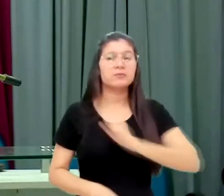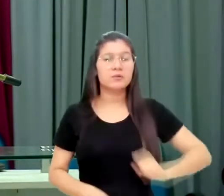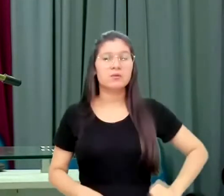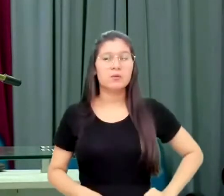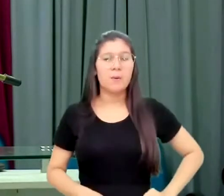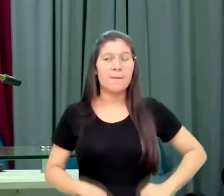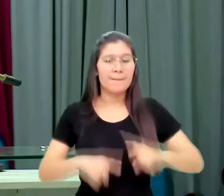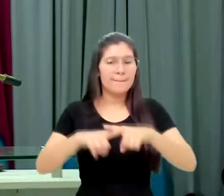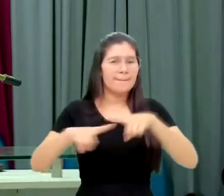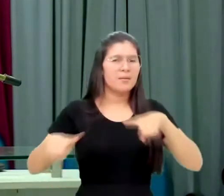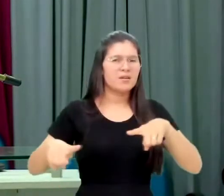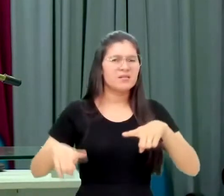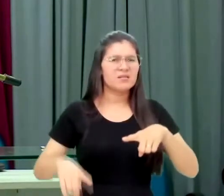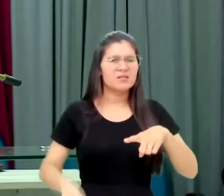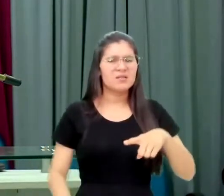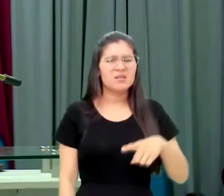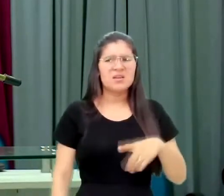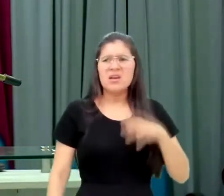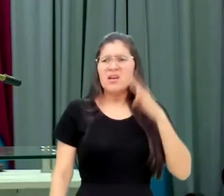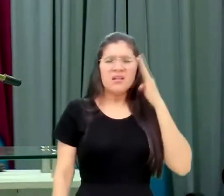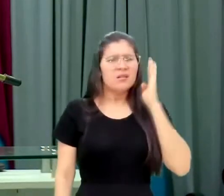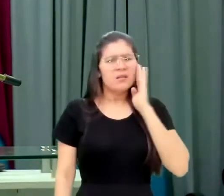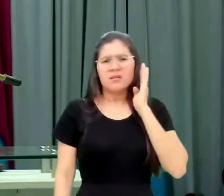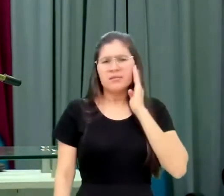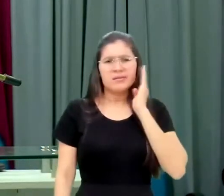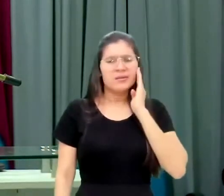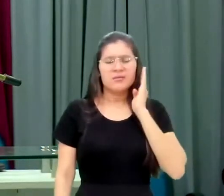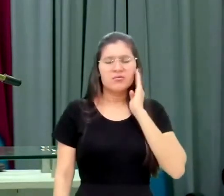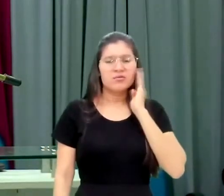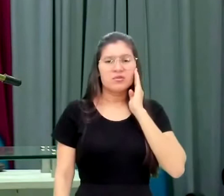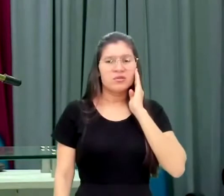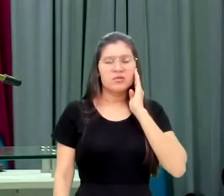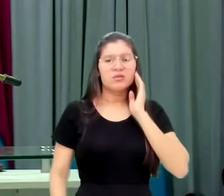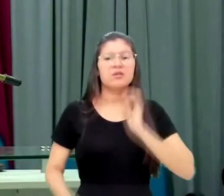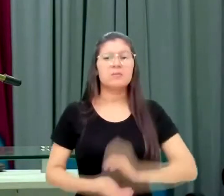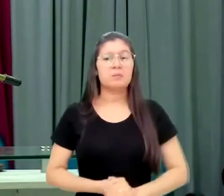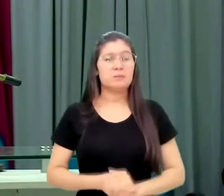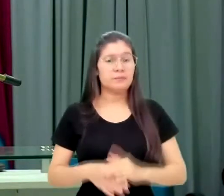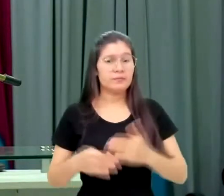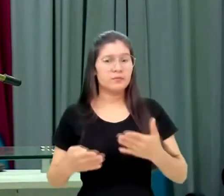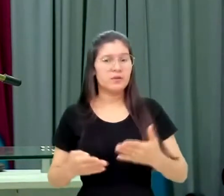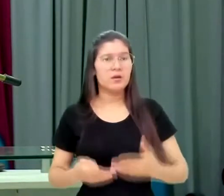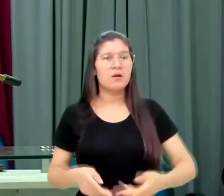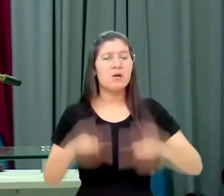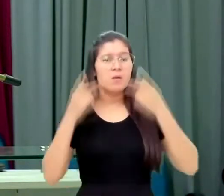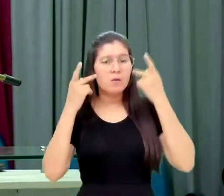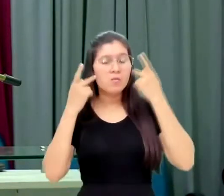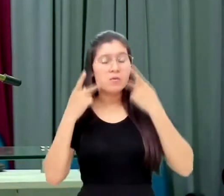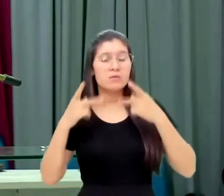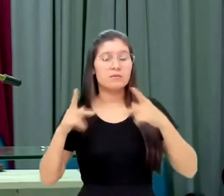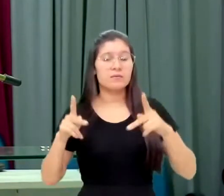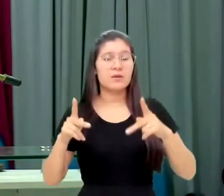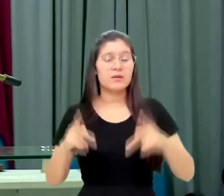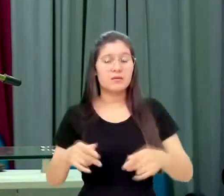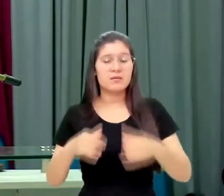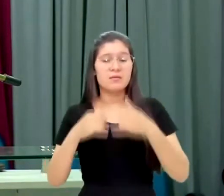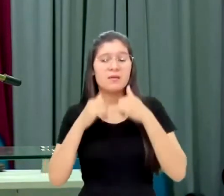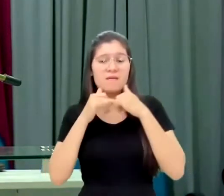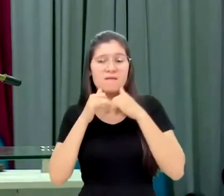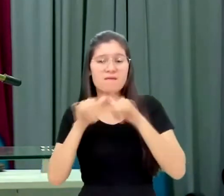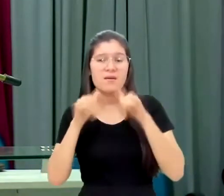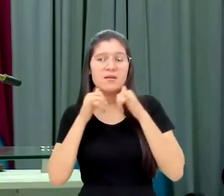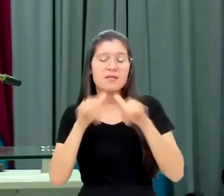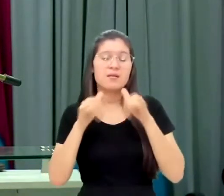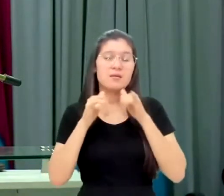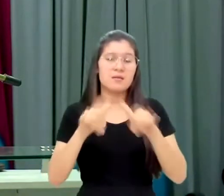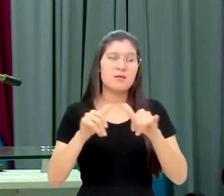não entendiam. E por isso continua o profeta dizendo a eles, no capítulo 5, versículo 13: porque o meu